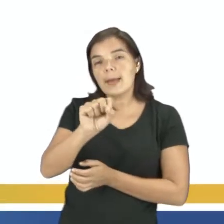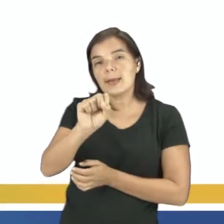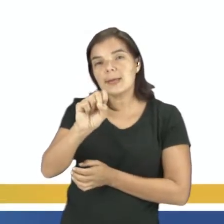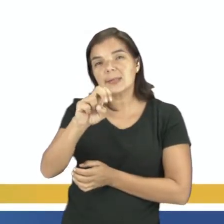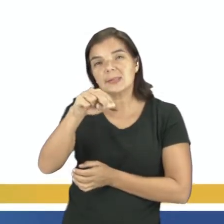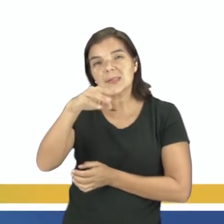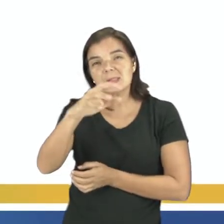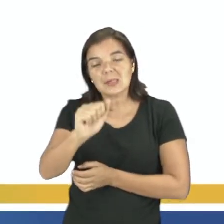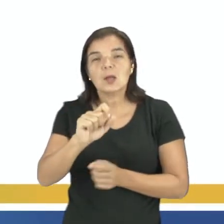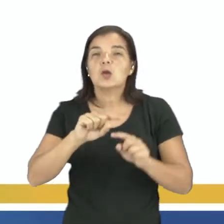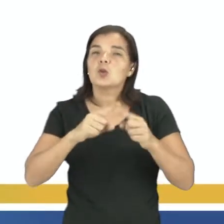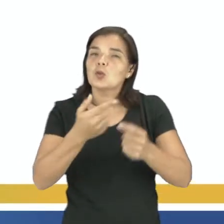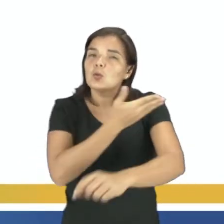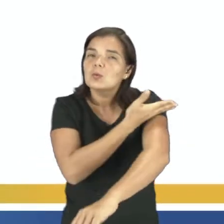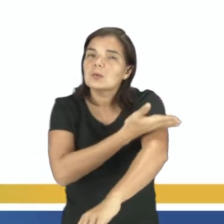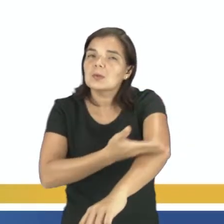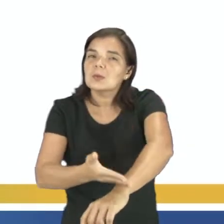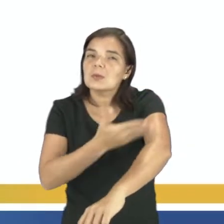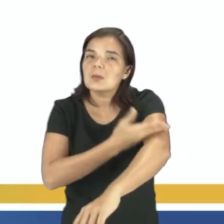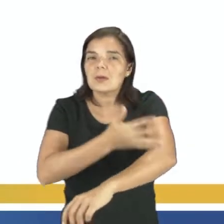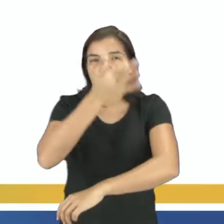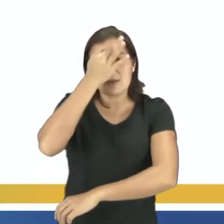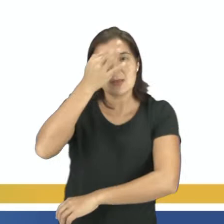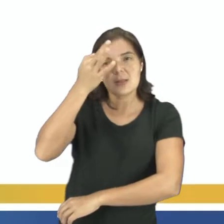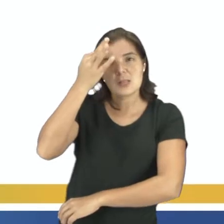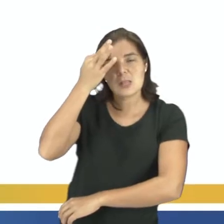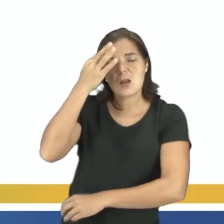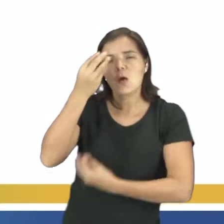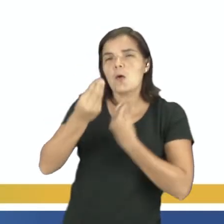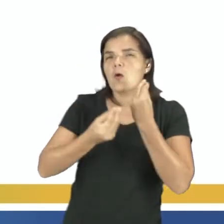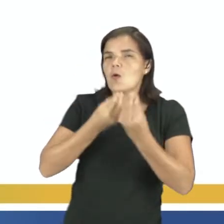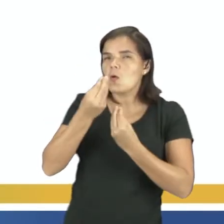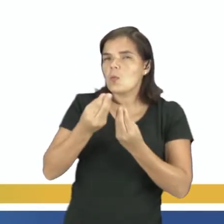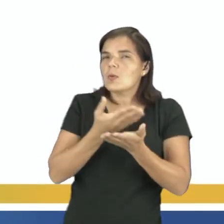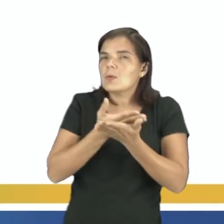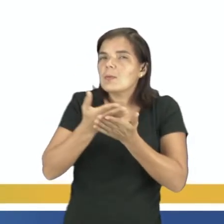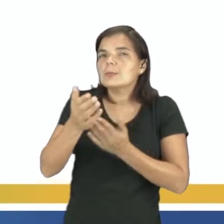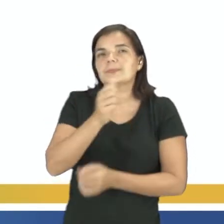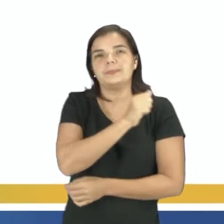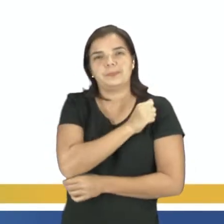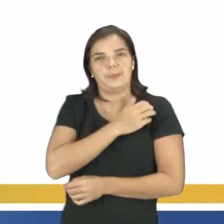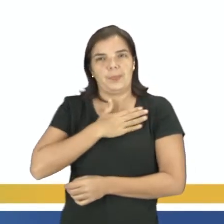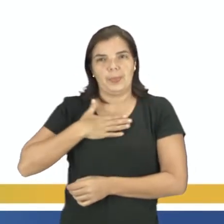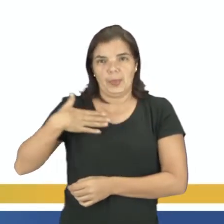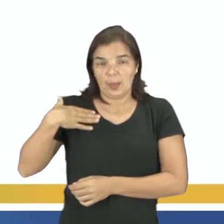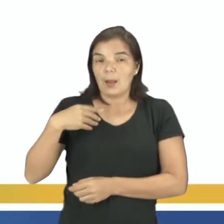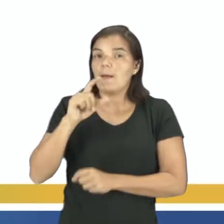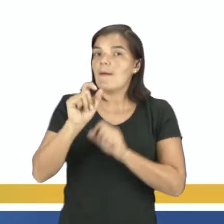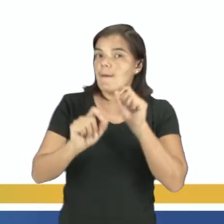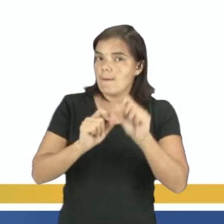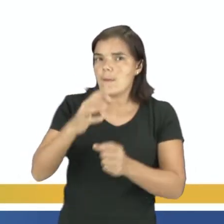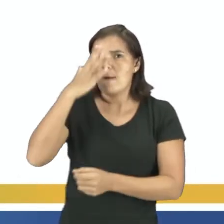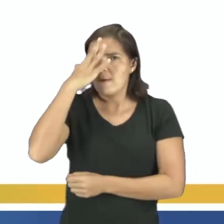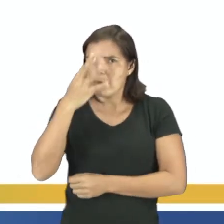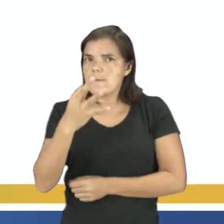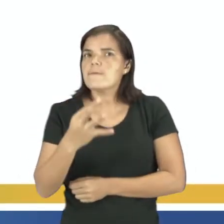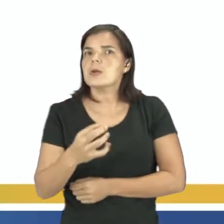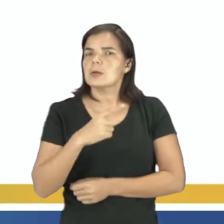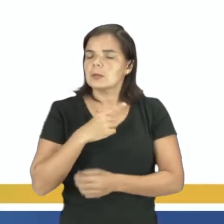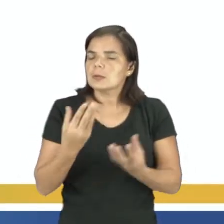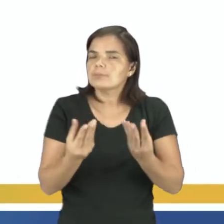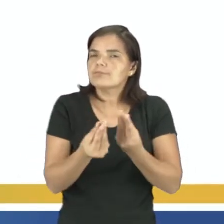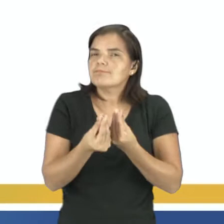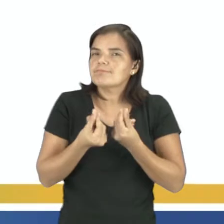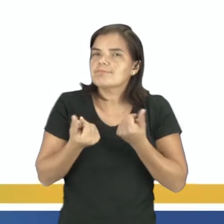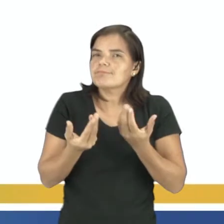Essência, toda a tradição filosófica é baseada na essência. Começa com Aristóteles, por exemplo. Aristóteles afirma que há uma essência. O